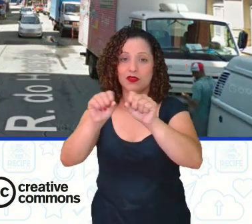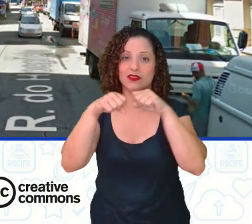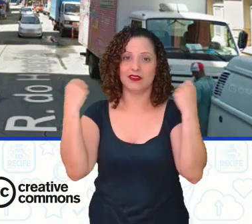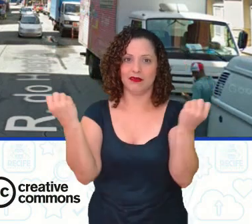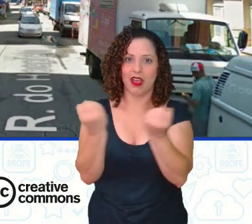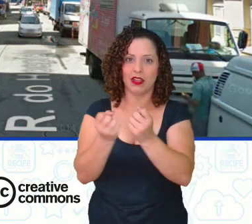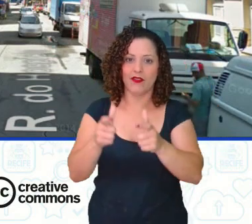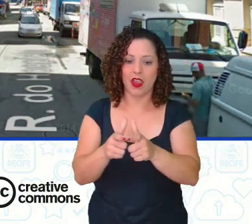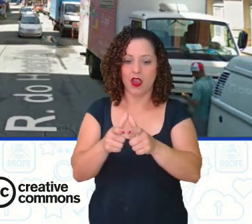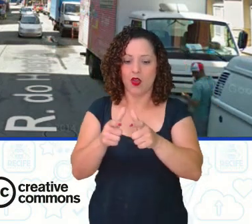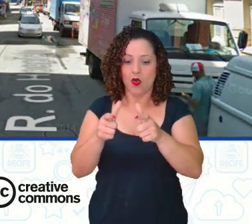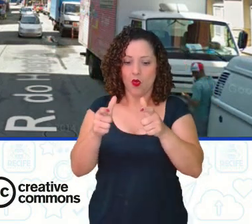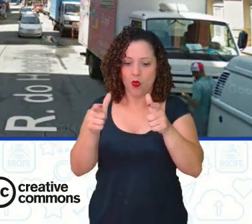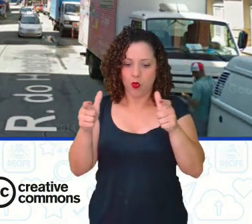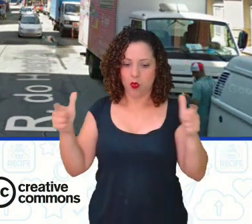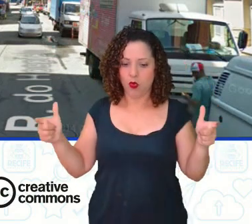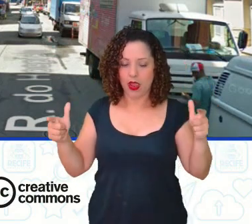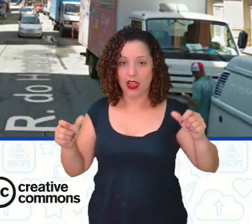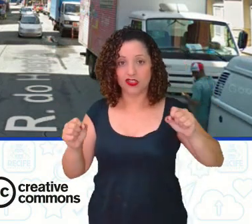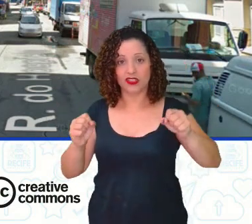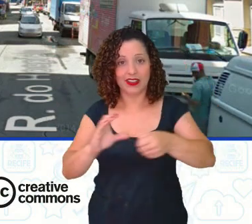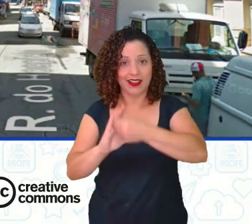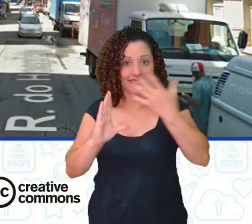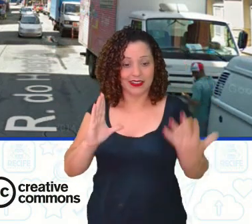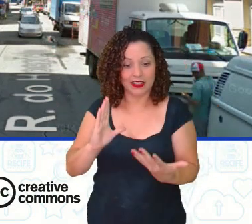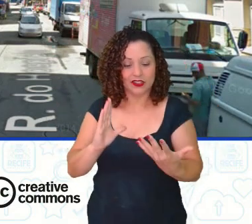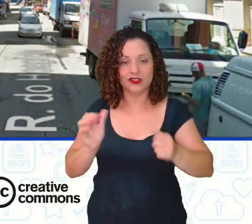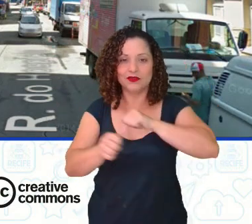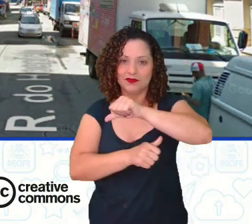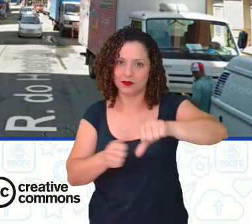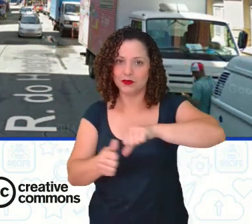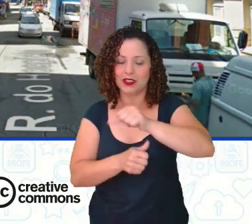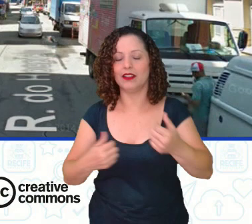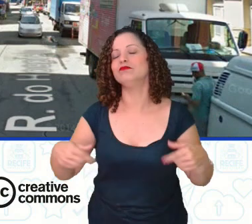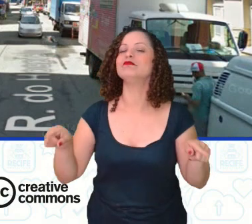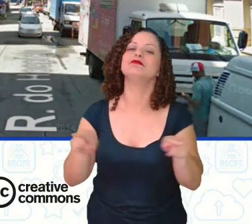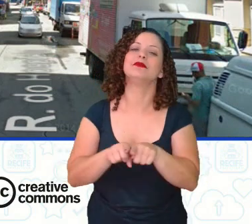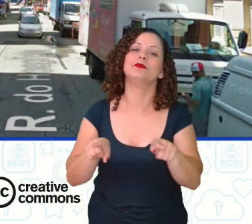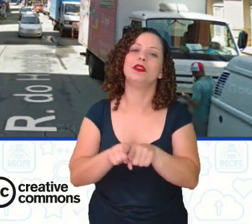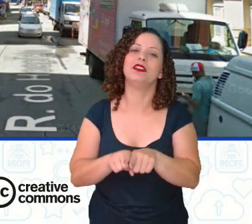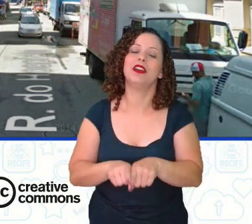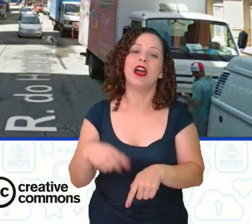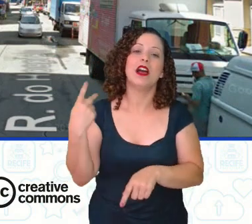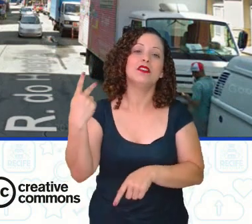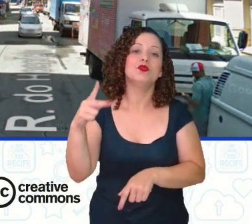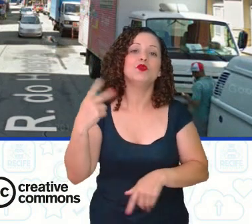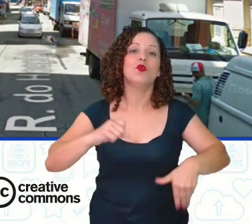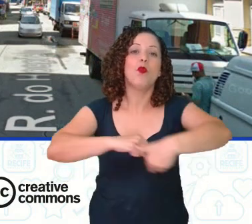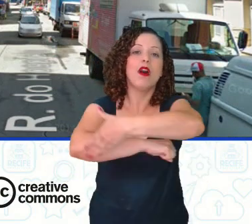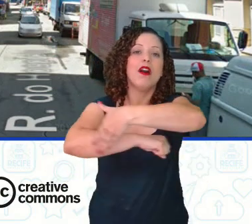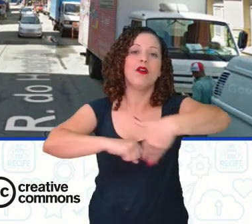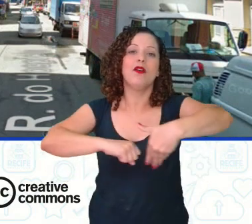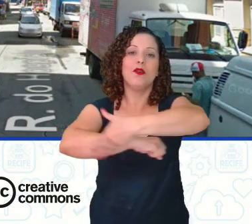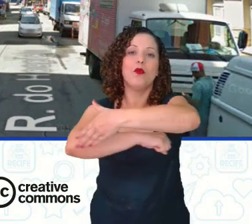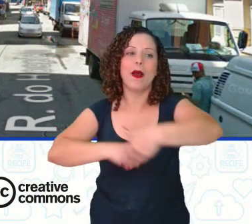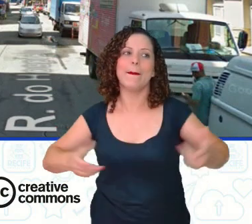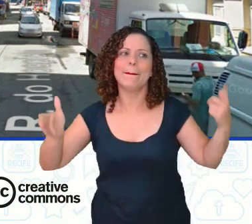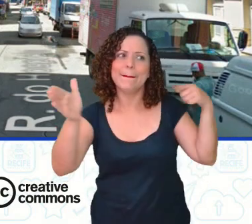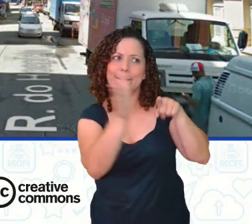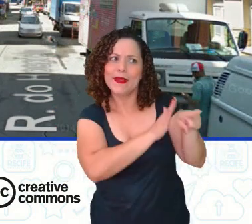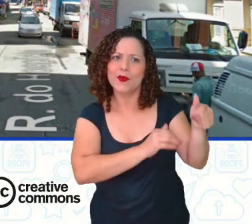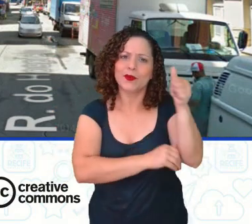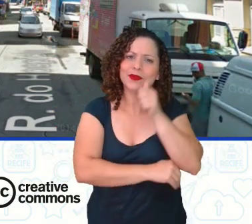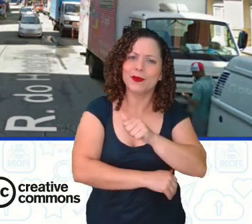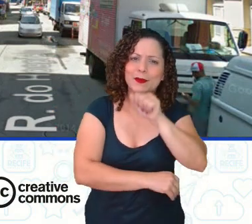vai mudando as características do espaço. Se você for ver a sua rua aí, você pergunta ao seu pai, a sua